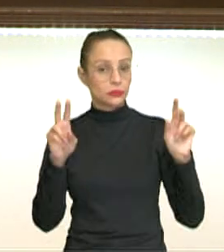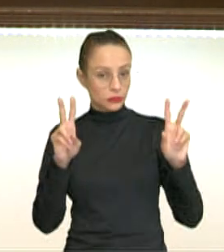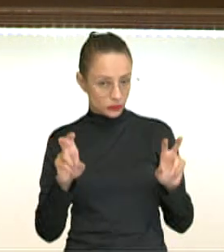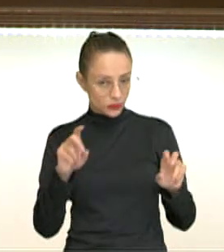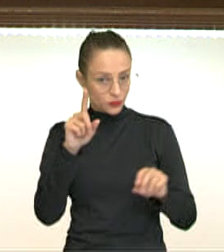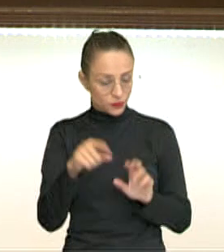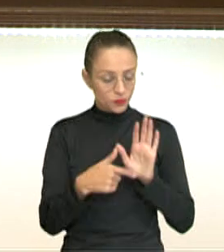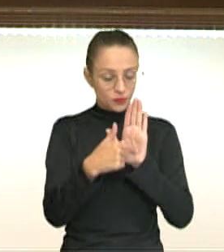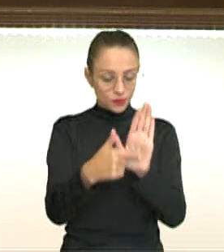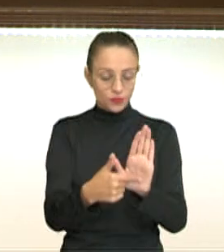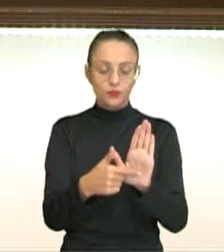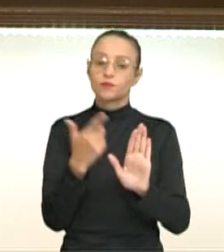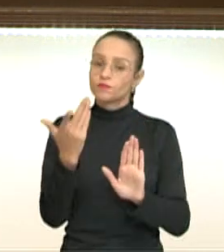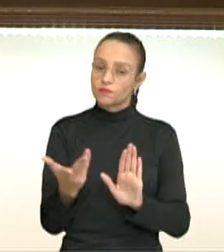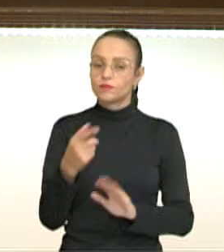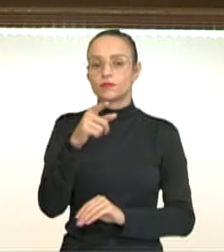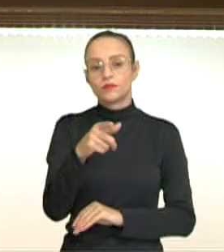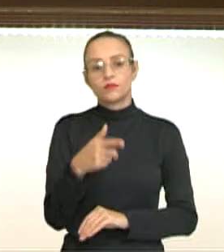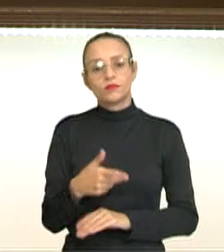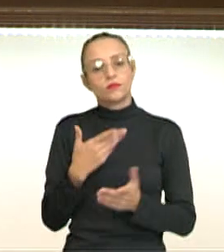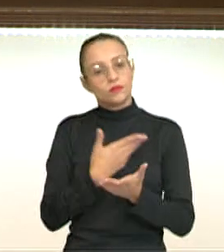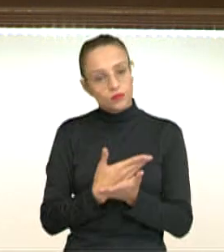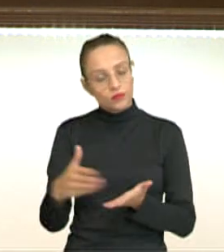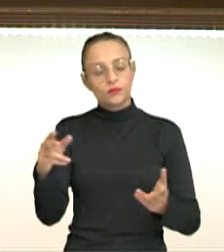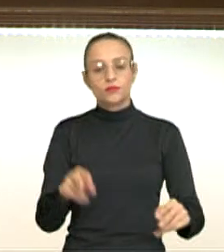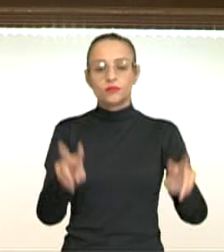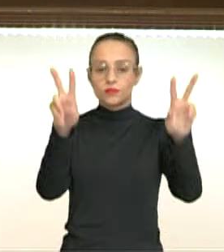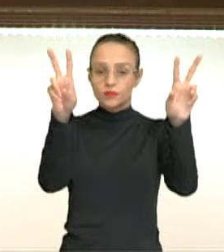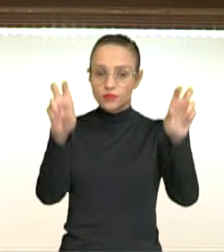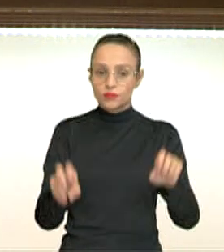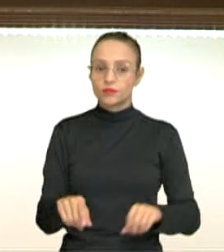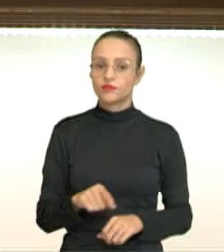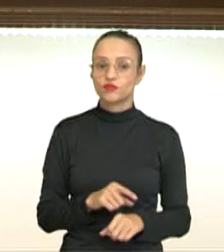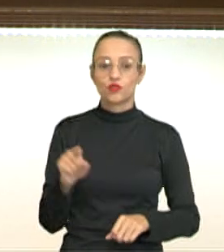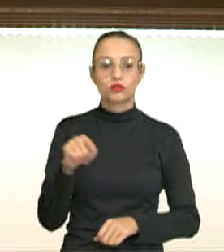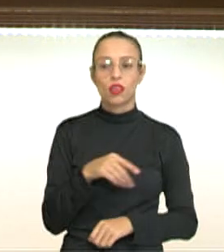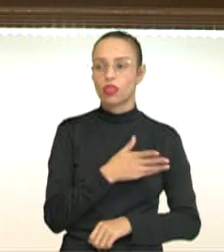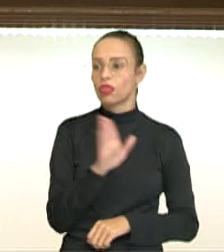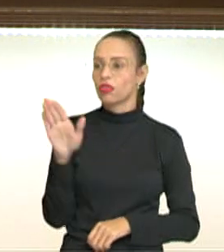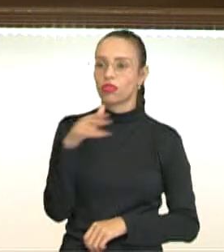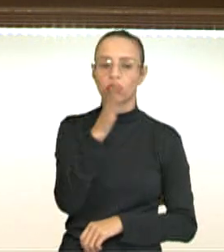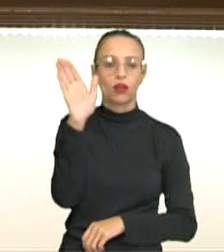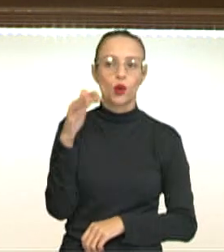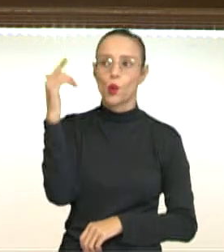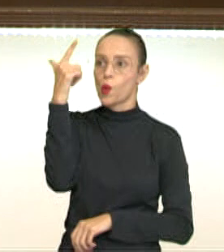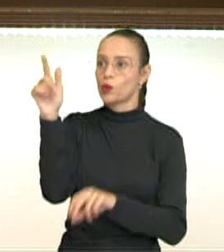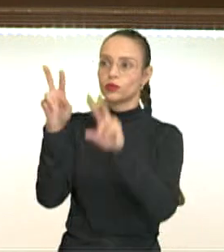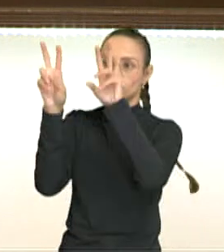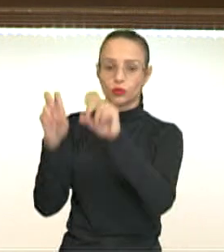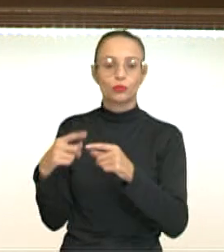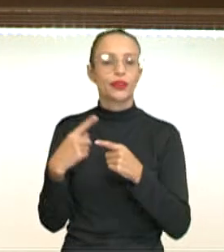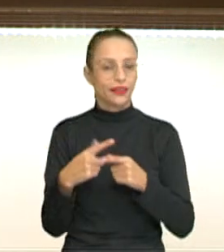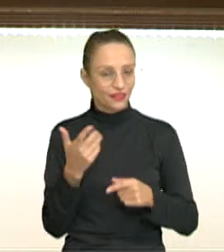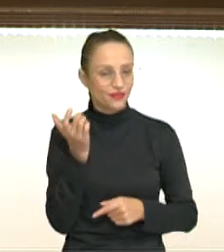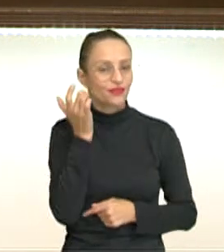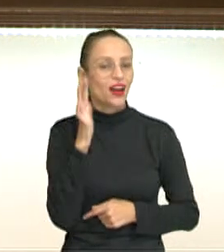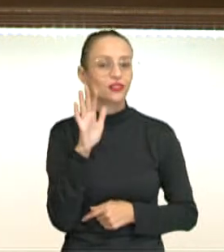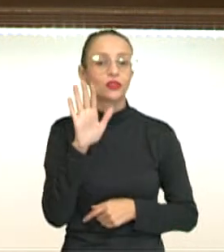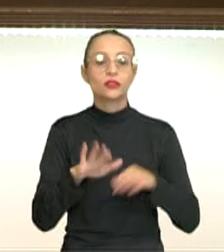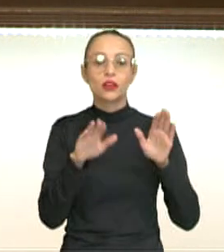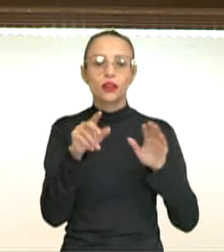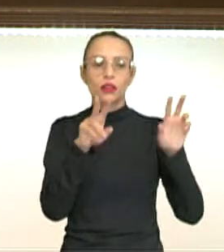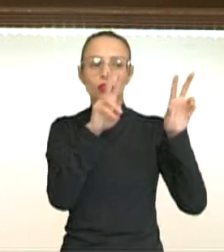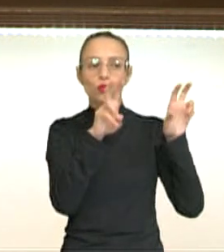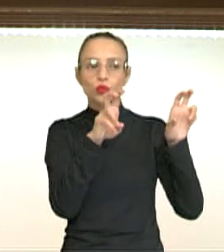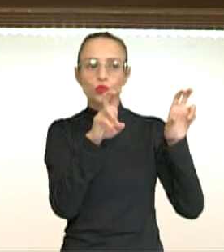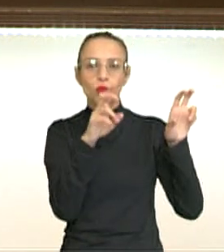vai apresentar. E aí você entra no teu tema, não fuja do assunto, porque às vezes é muito fácil você pensar em outra